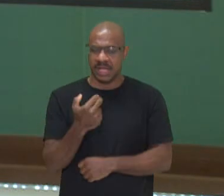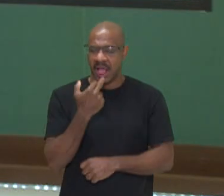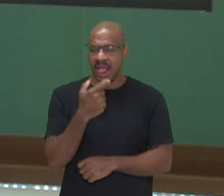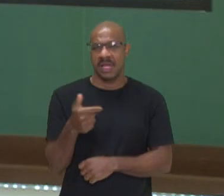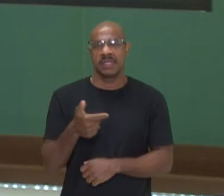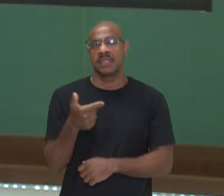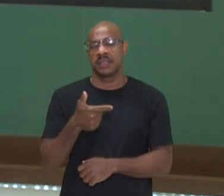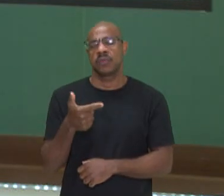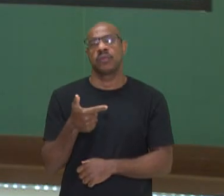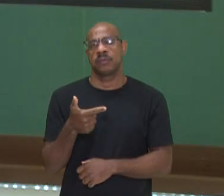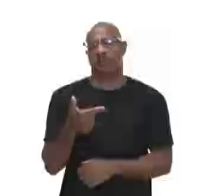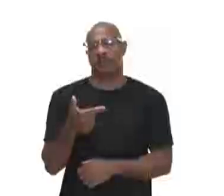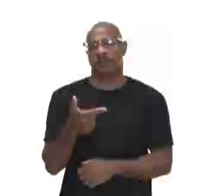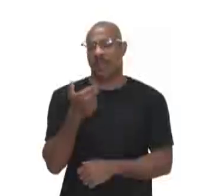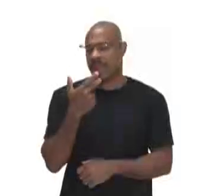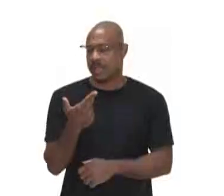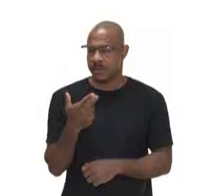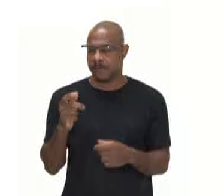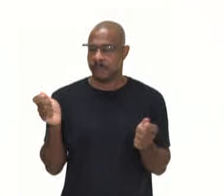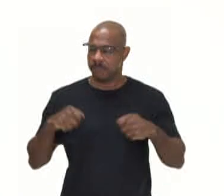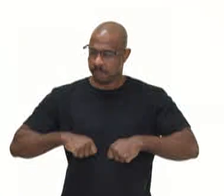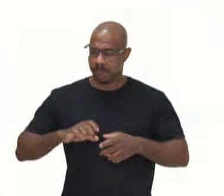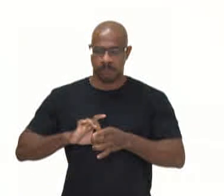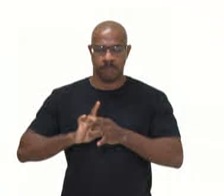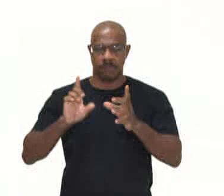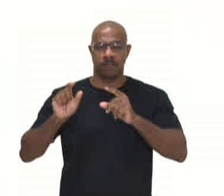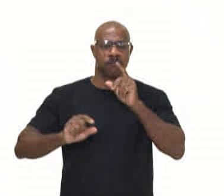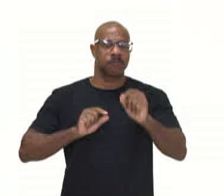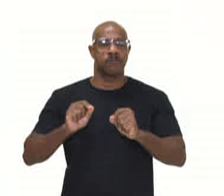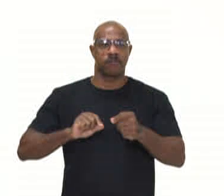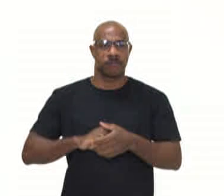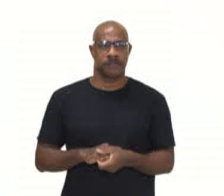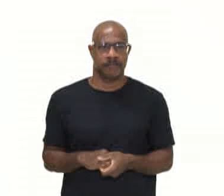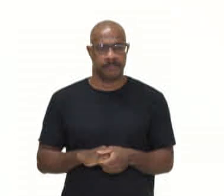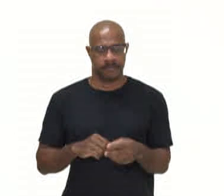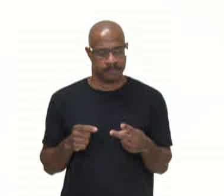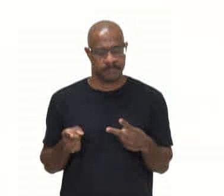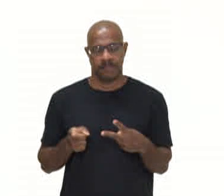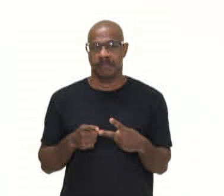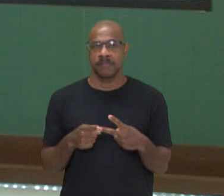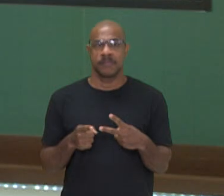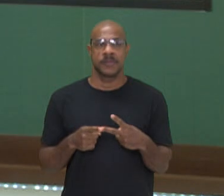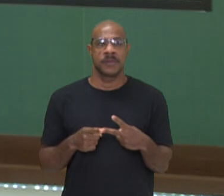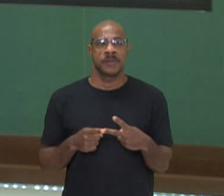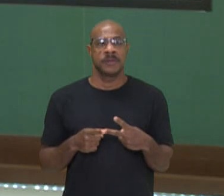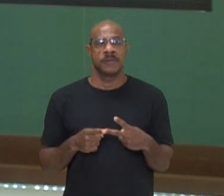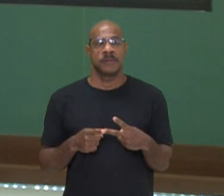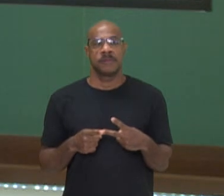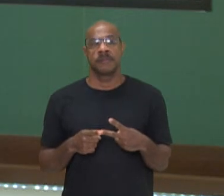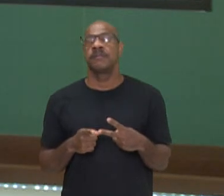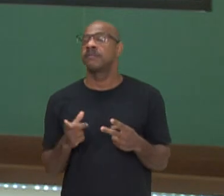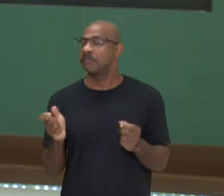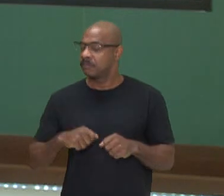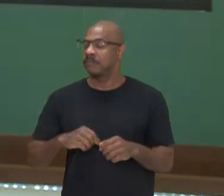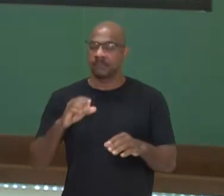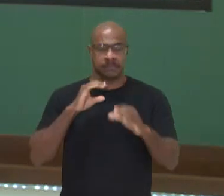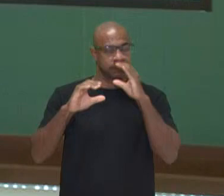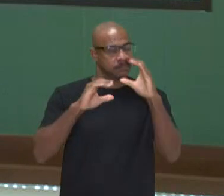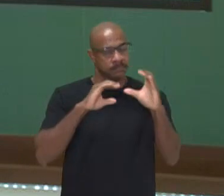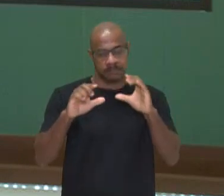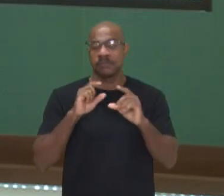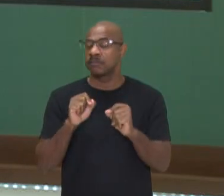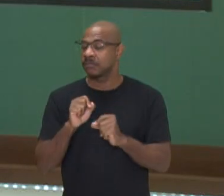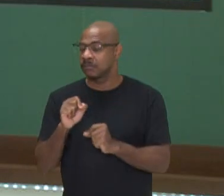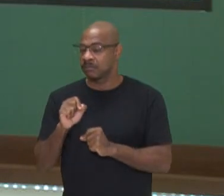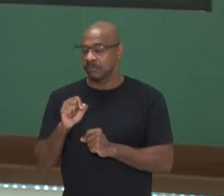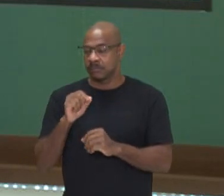nos permite? It allows us to communicate with new people. Nos permite se comunicar com novas